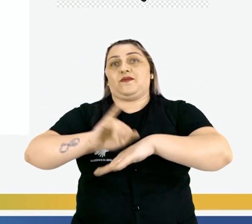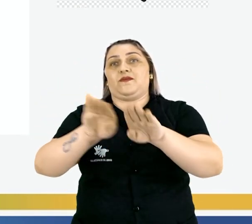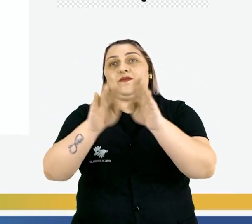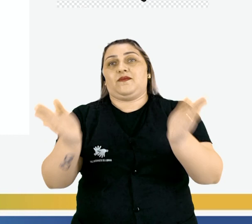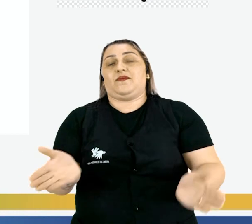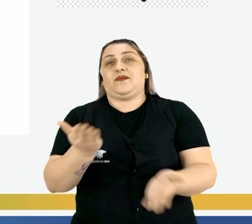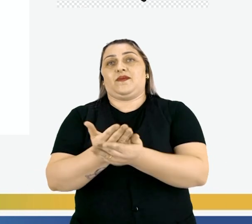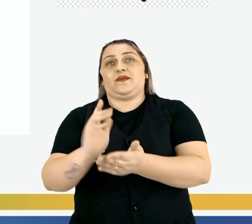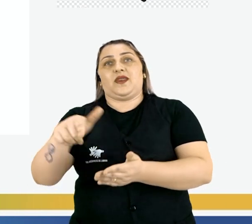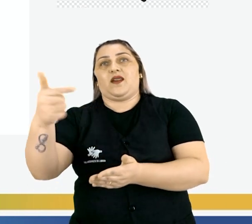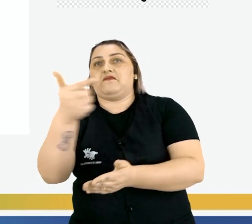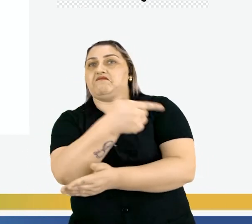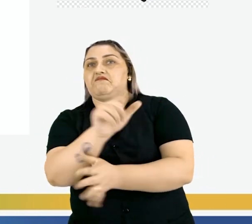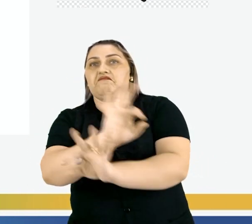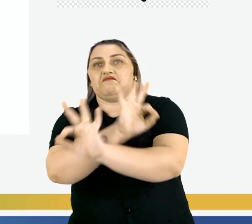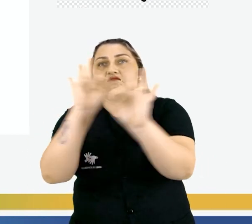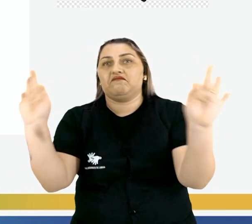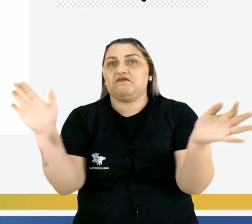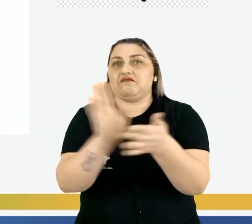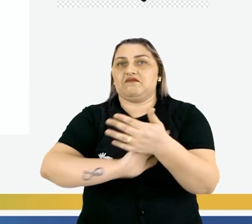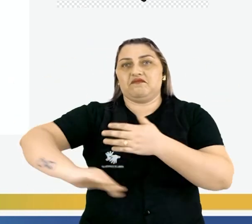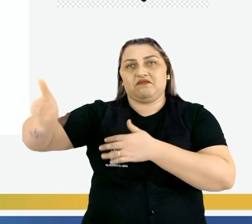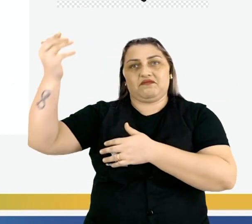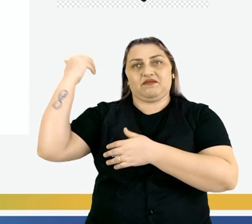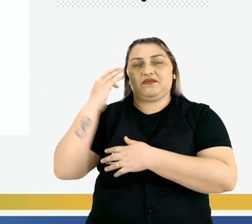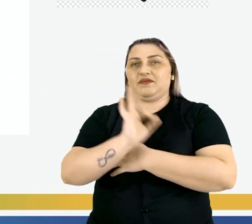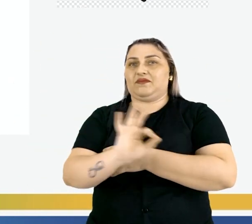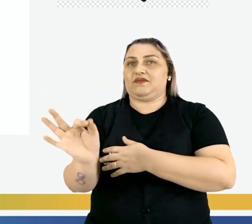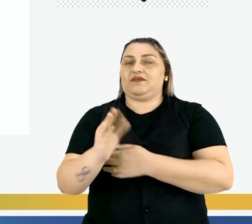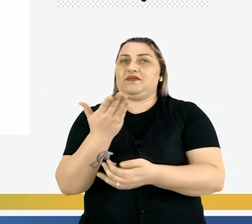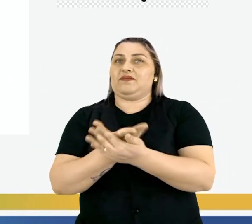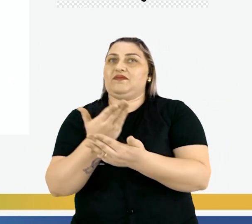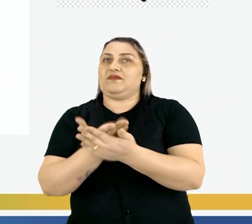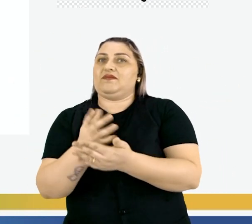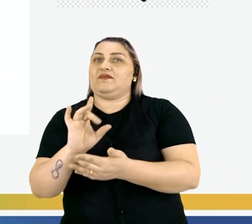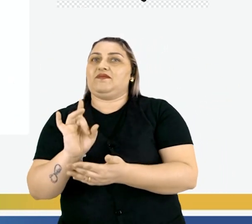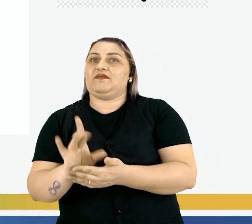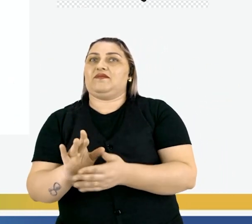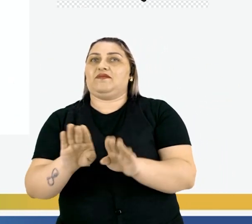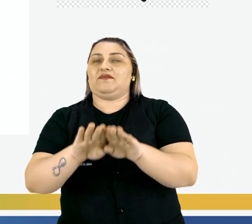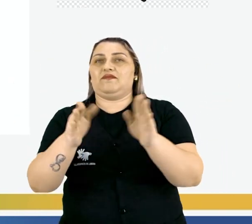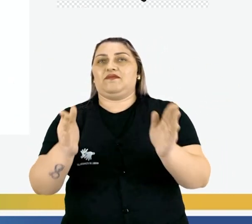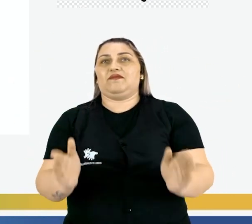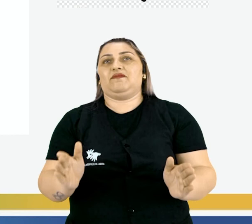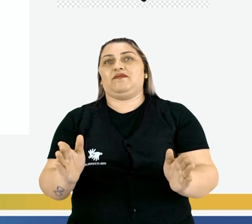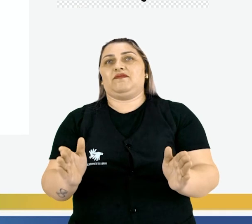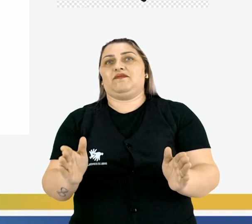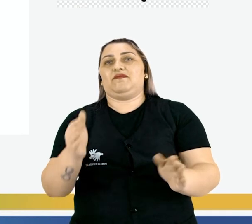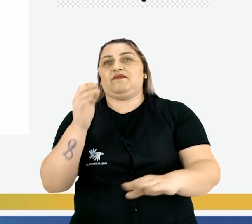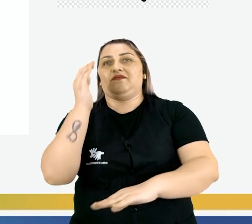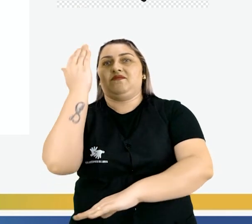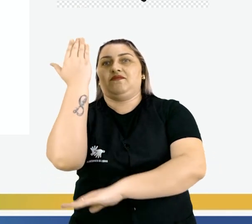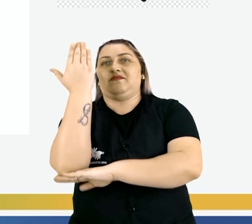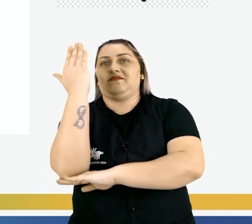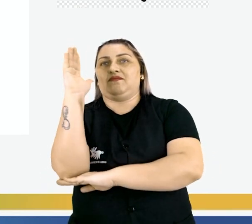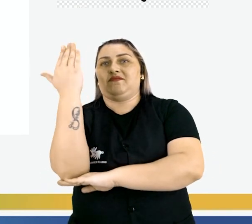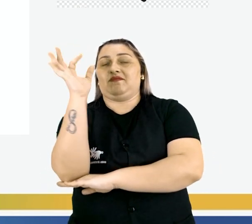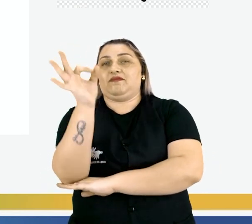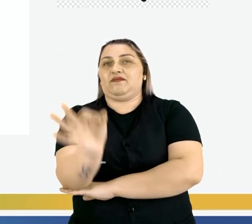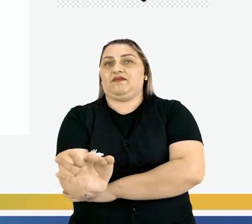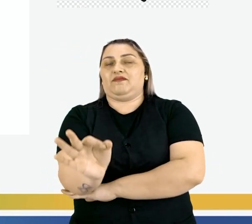e a outra ainda naquela época não tinha, né? Então ela estava estudando numa carteira aí de madeira, tá